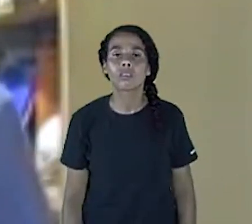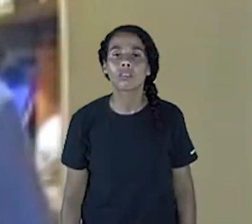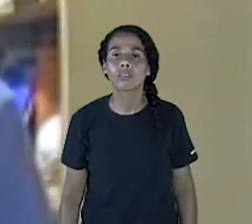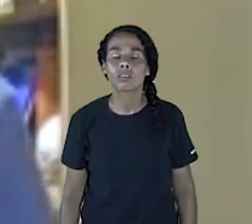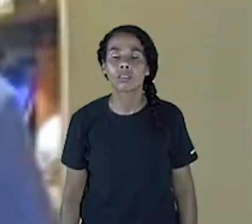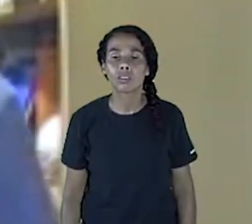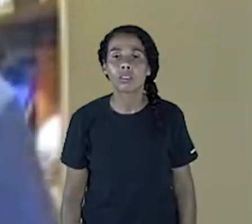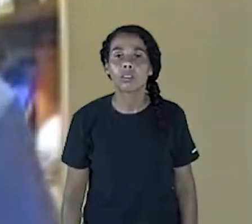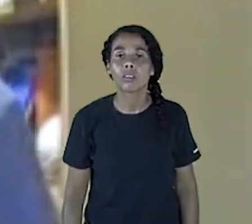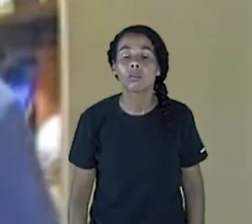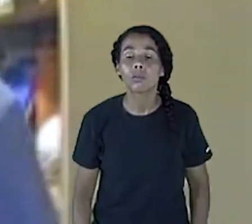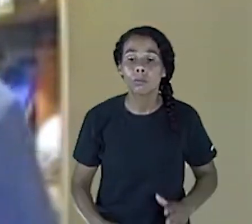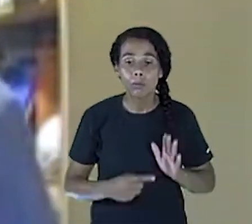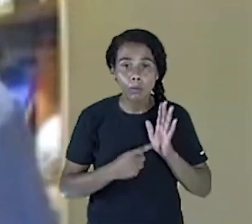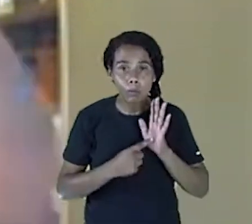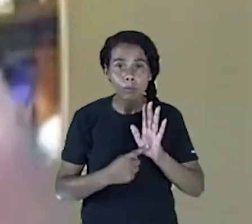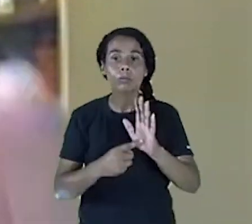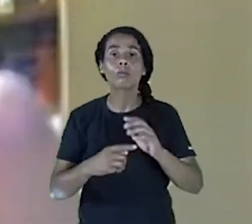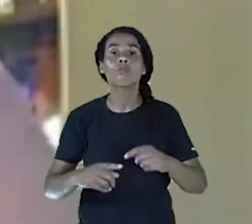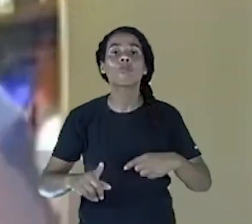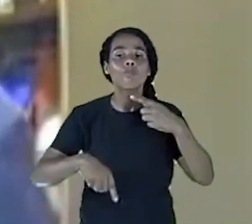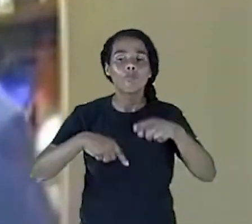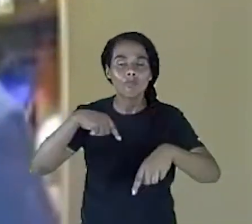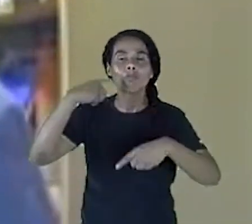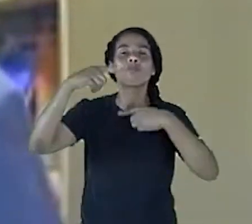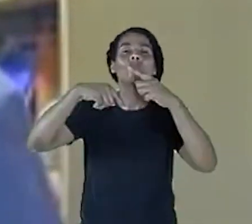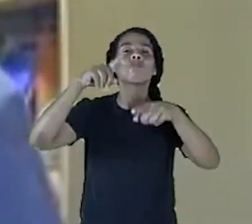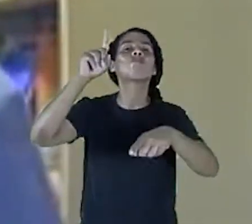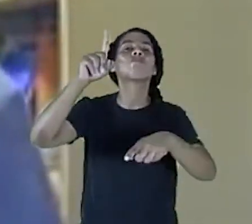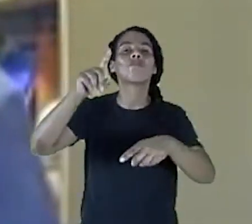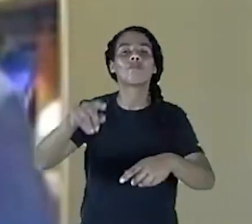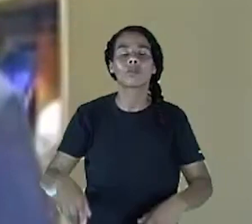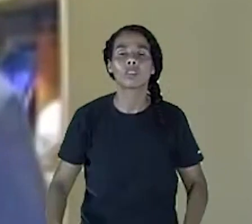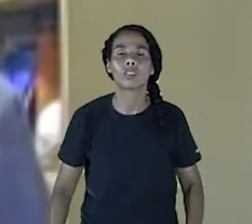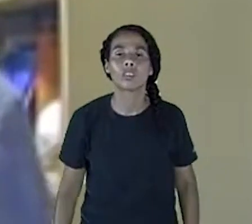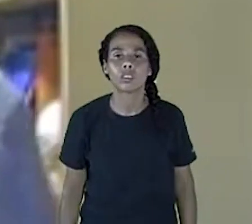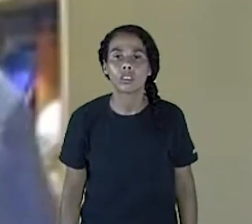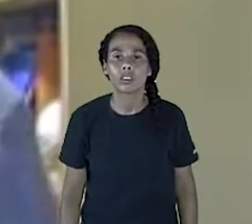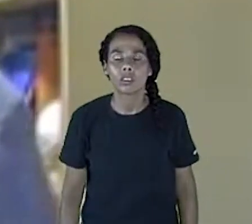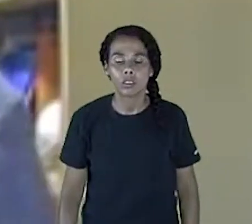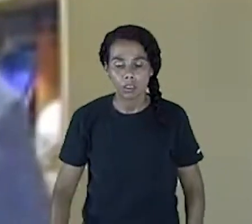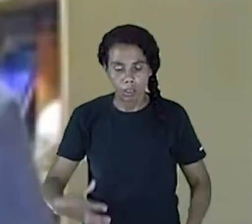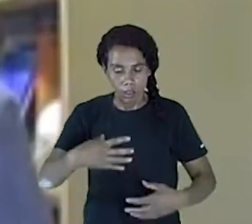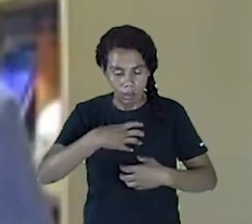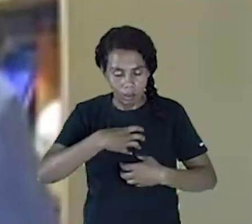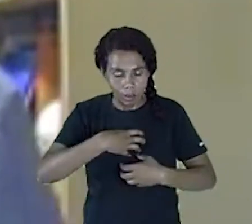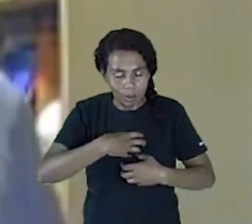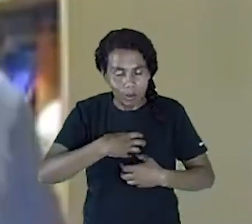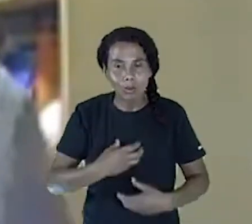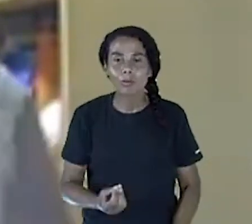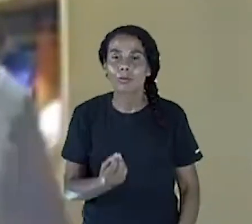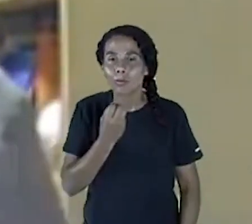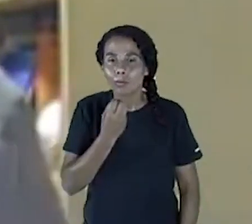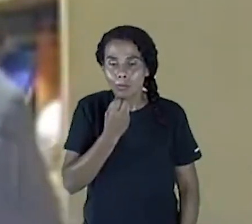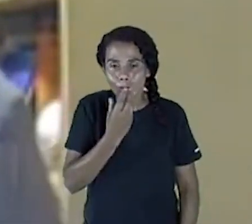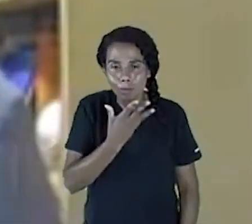evoluindo né, com o ser, né? Que isso sempre me